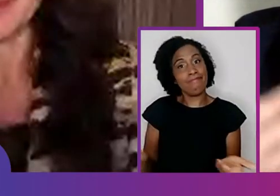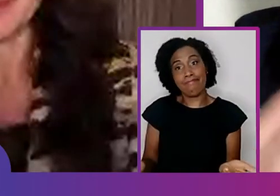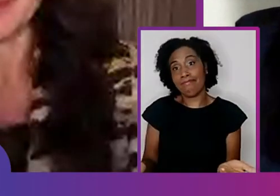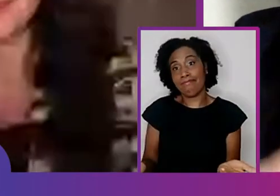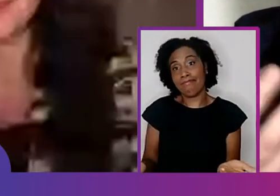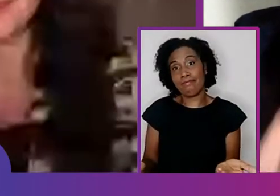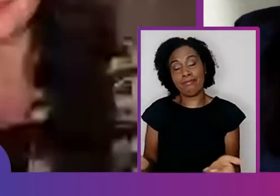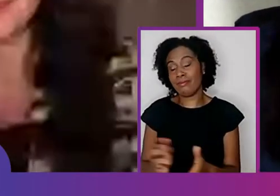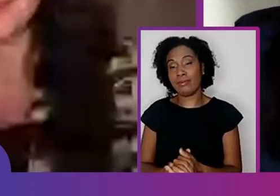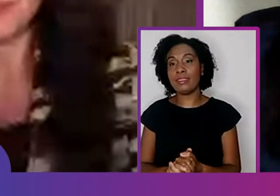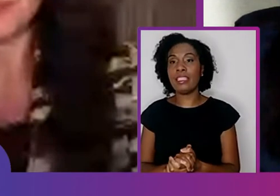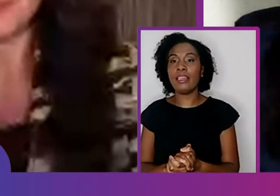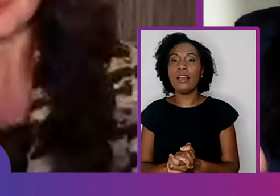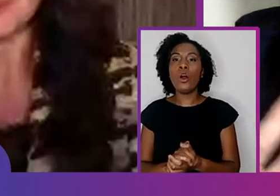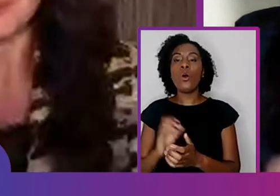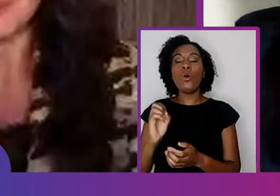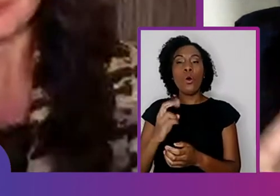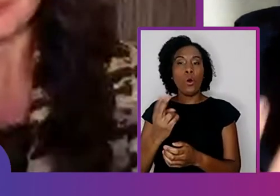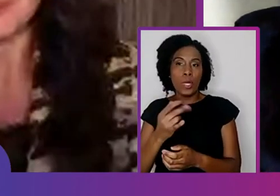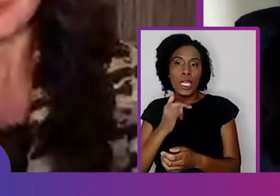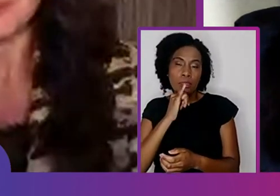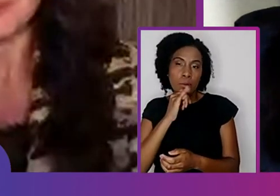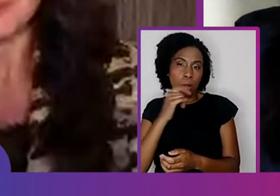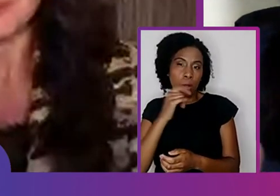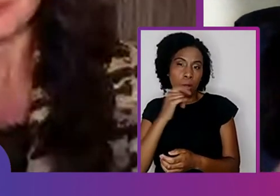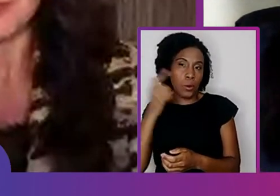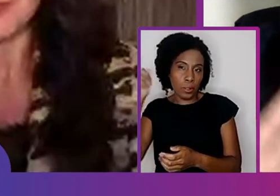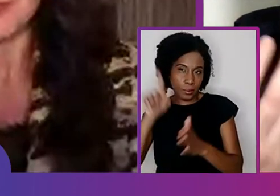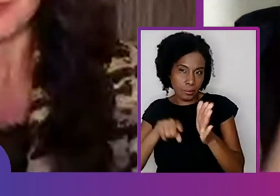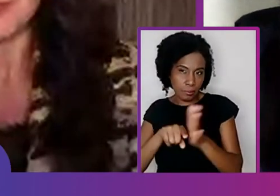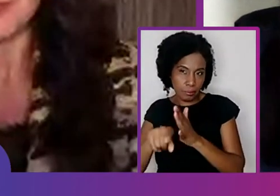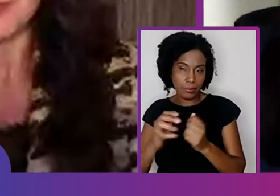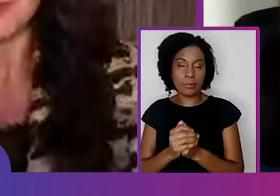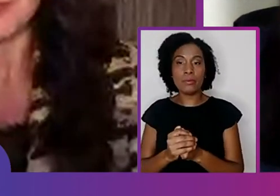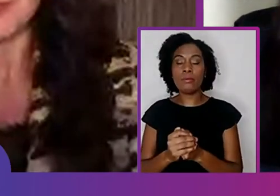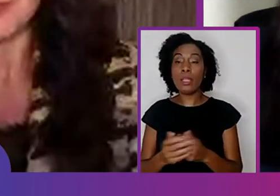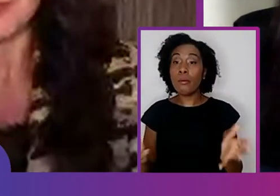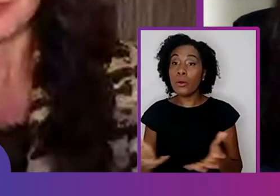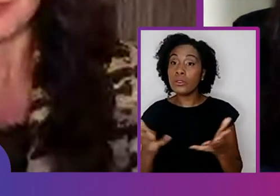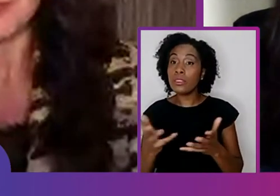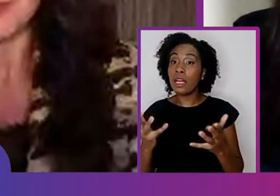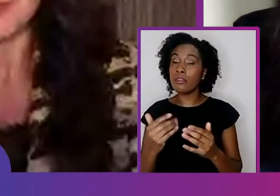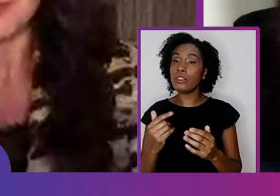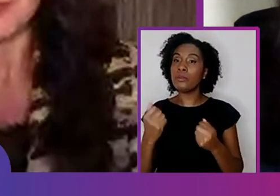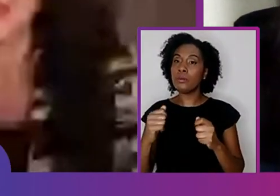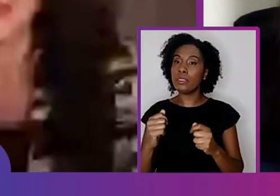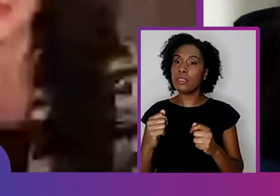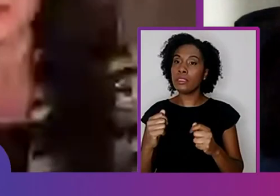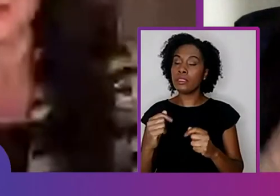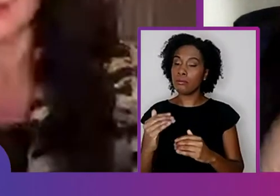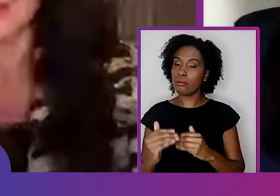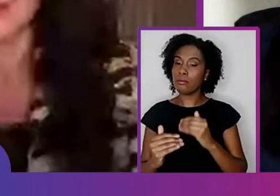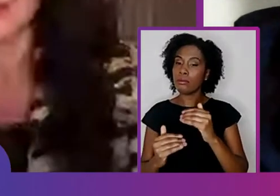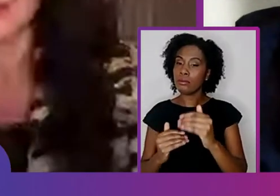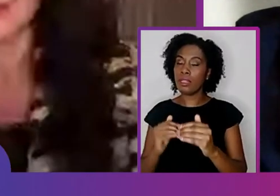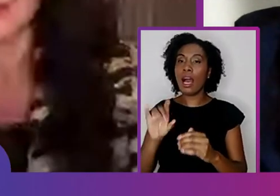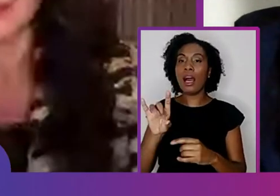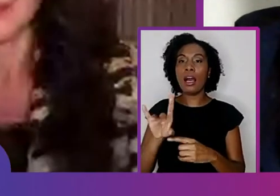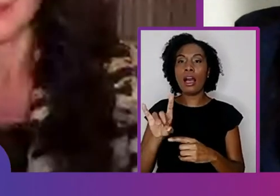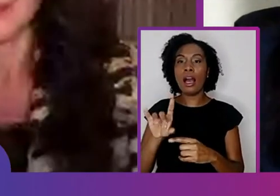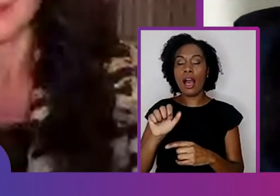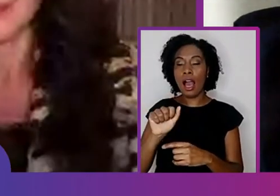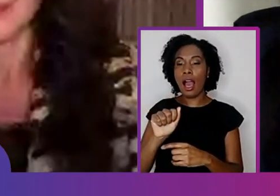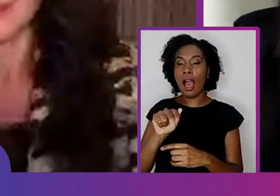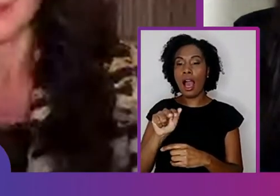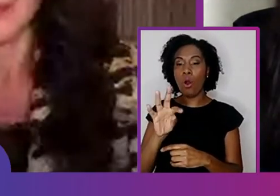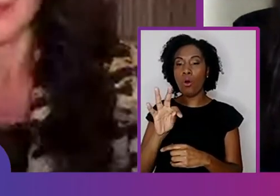produtividade precisa retomar lentamente o processo de automatização do trabalho, porque eu sou muito